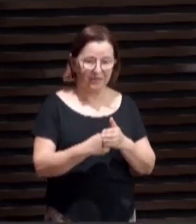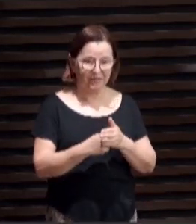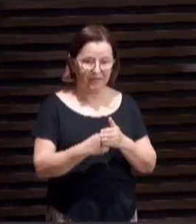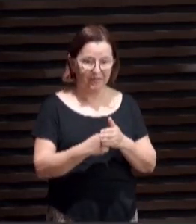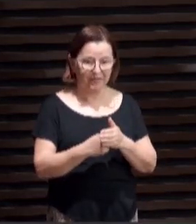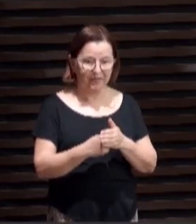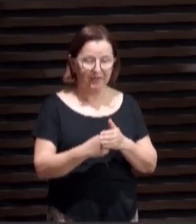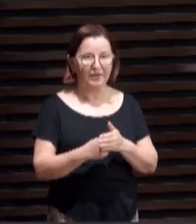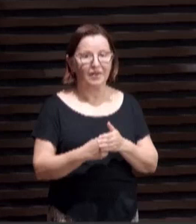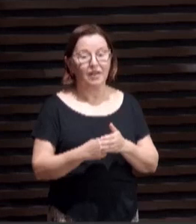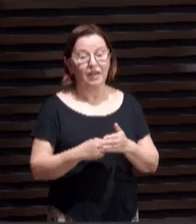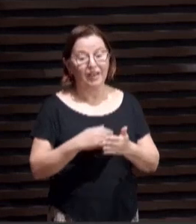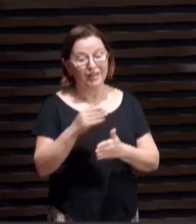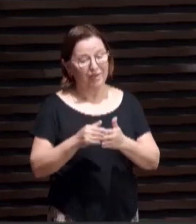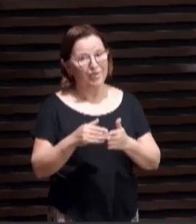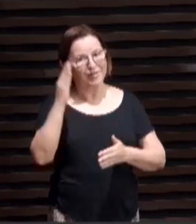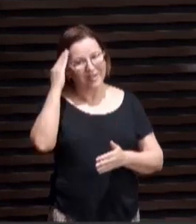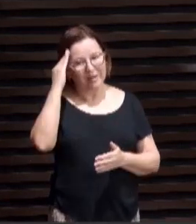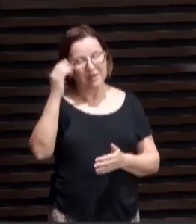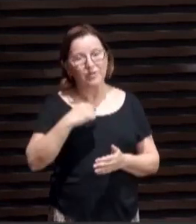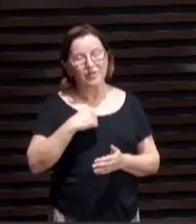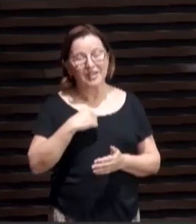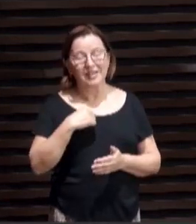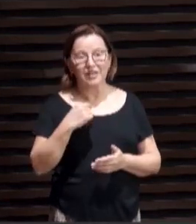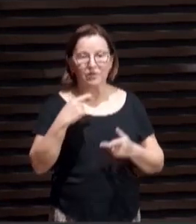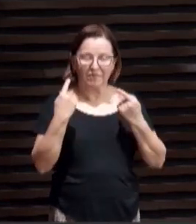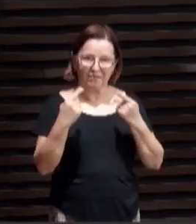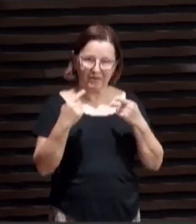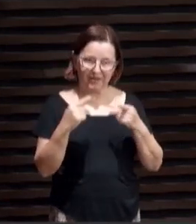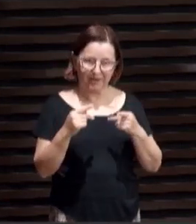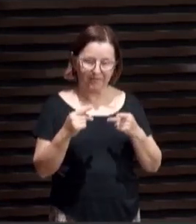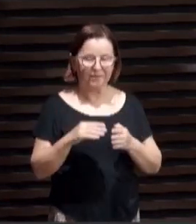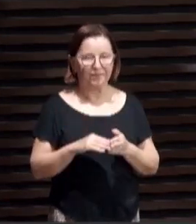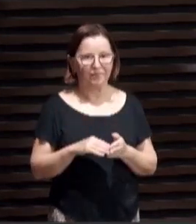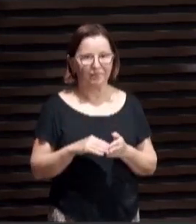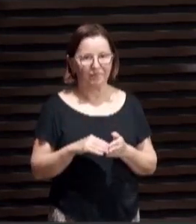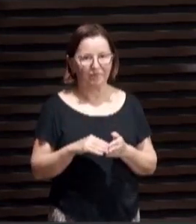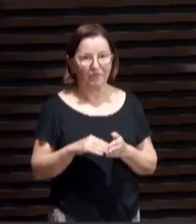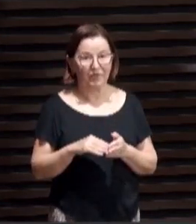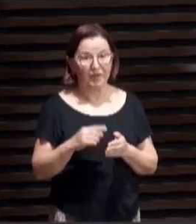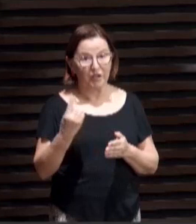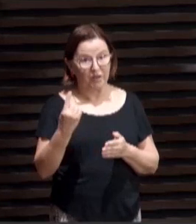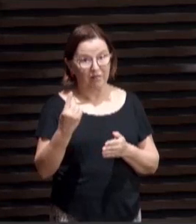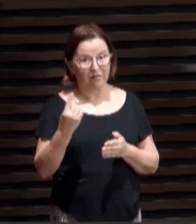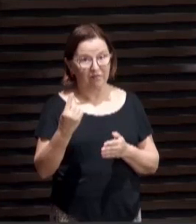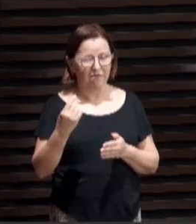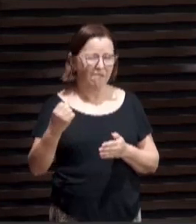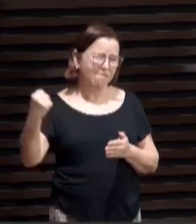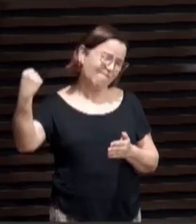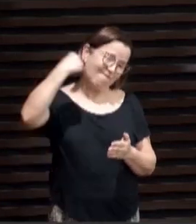disse. Dizendo ele isto, um dos guardas que ali estavam deu uma bofetada em Jesus,